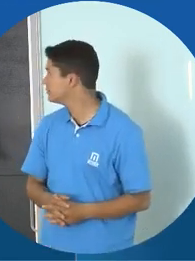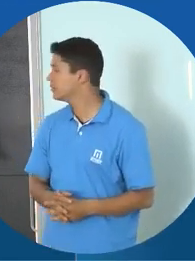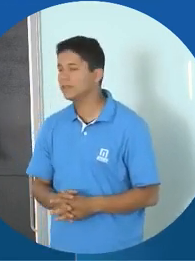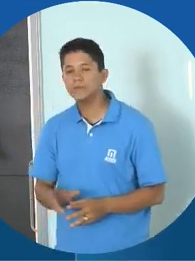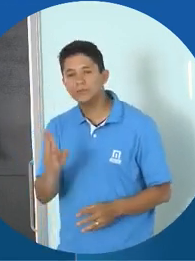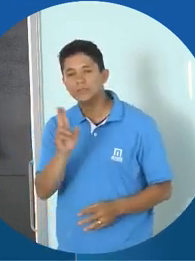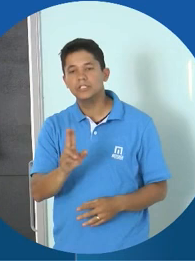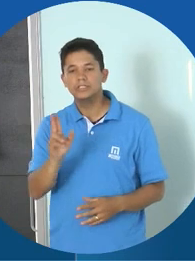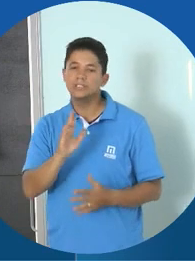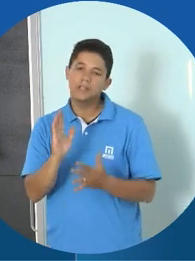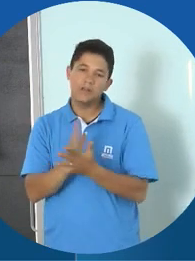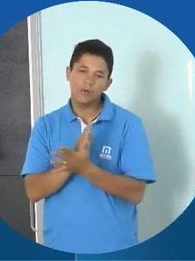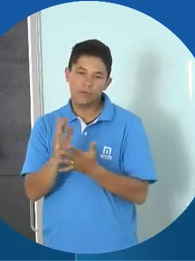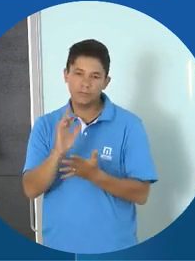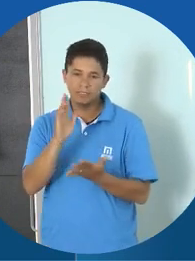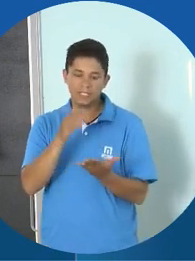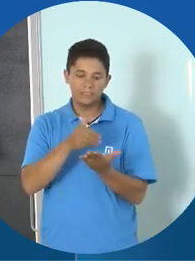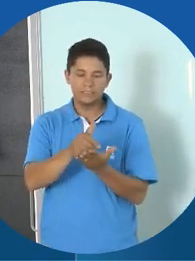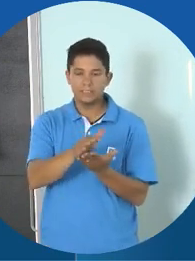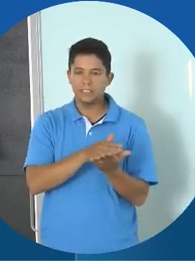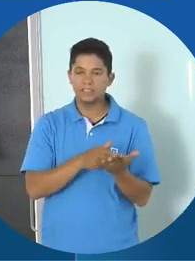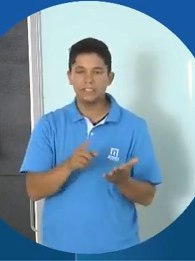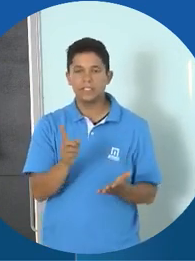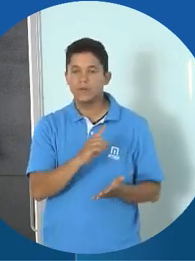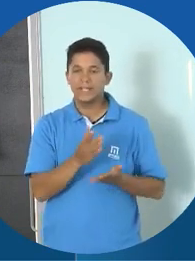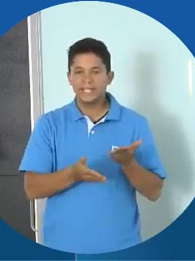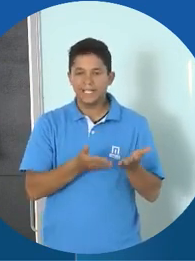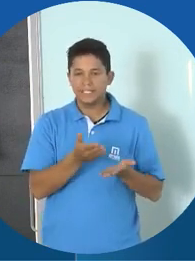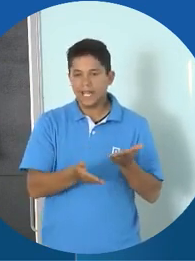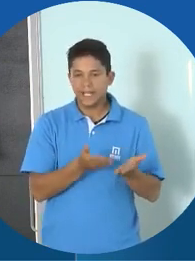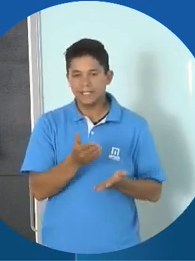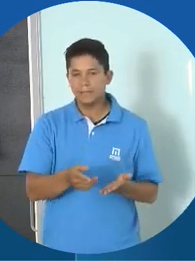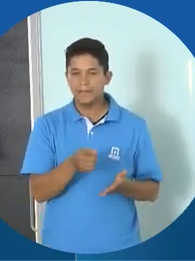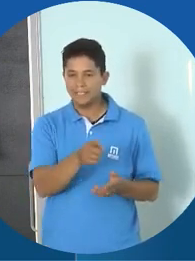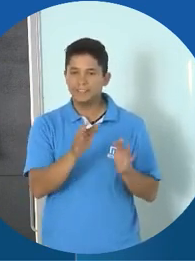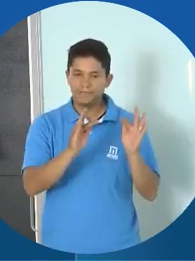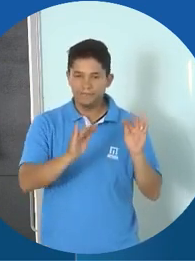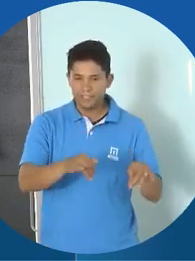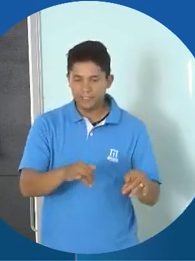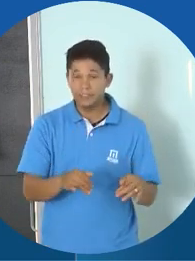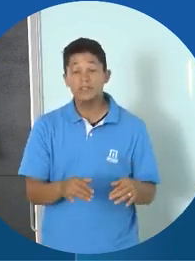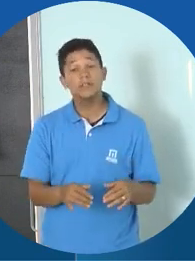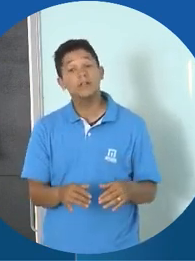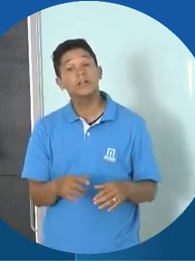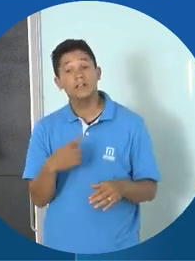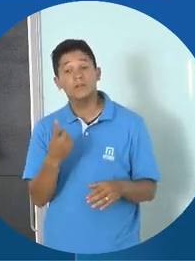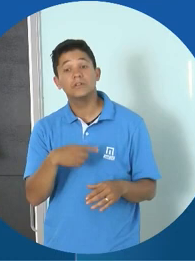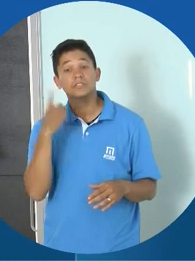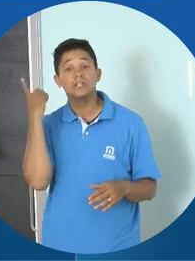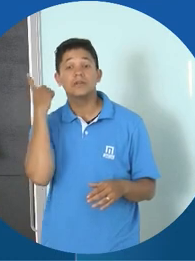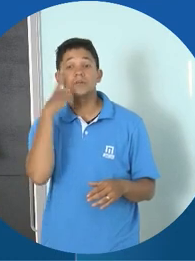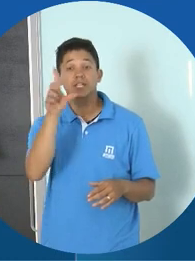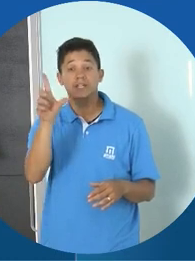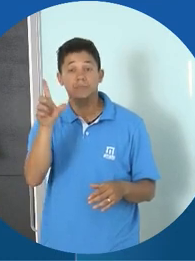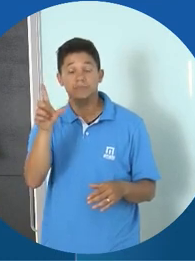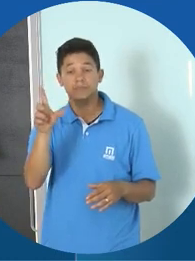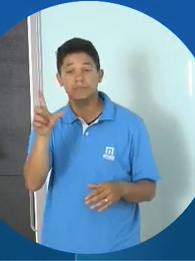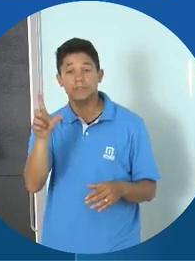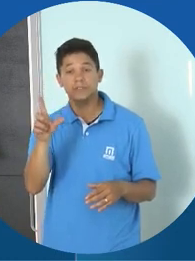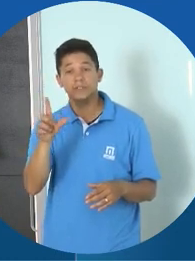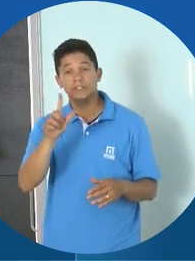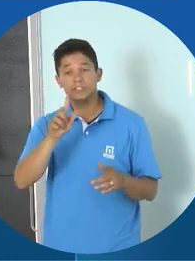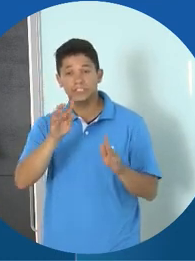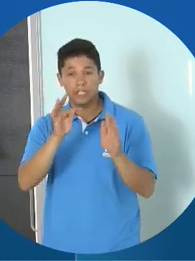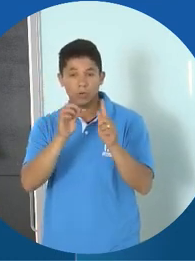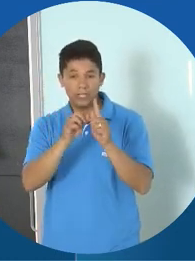que não são tratadas para essas finalidades, nós acabamos tendo um ganho geotécnico mais menor